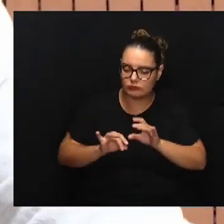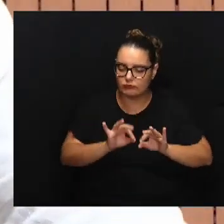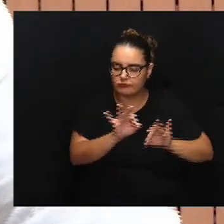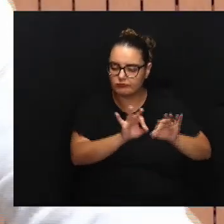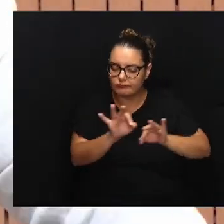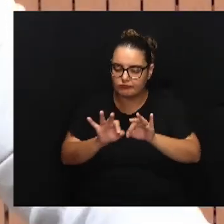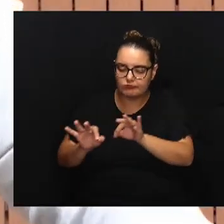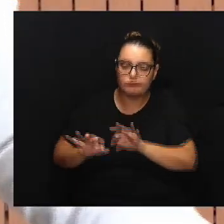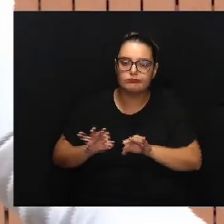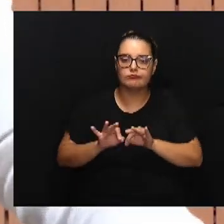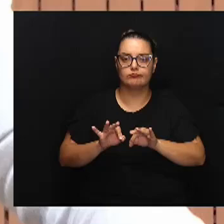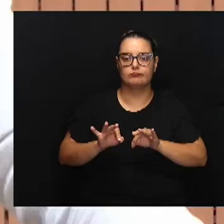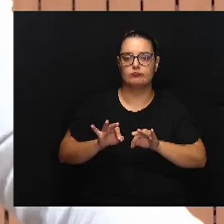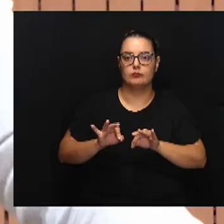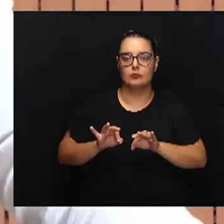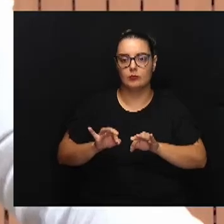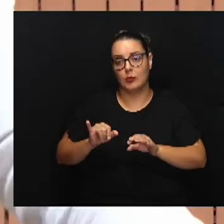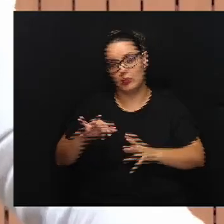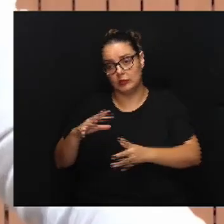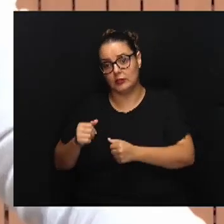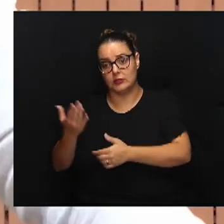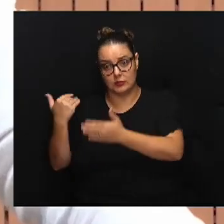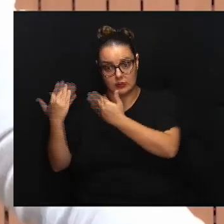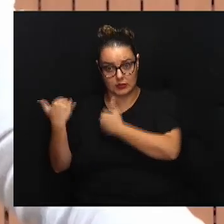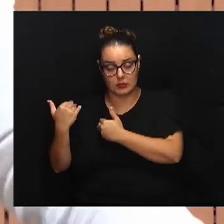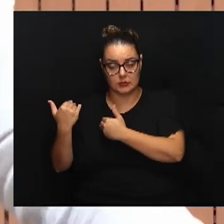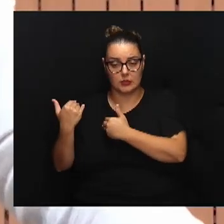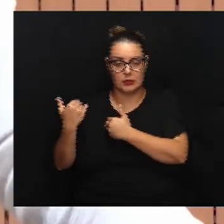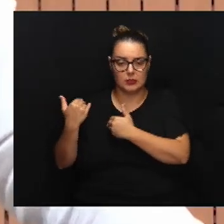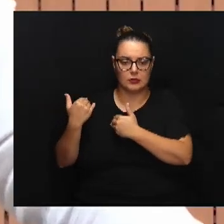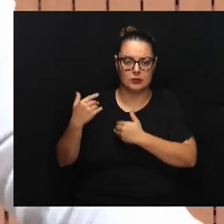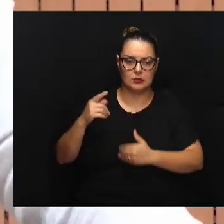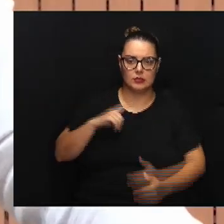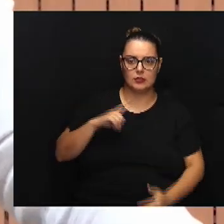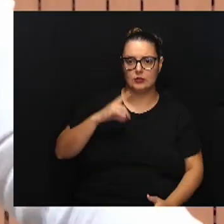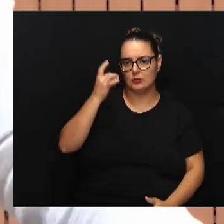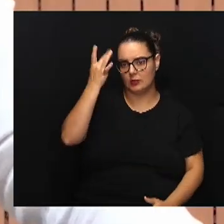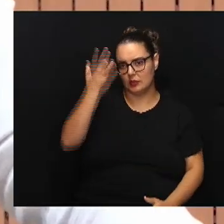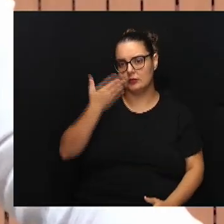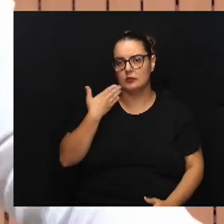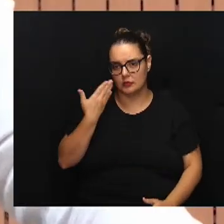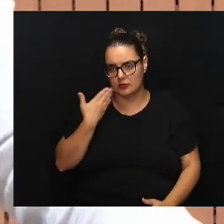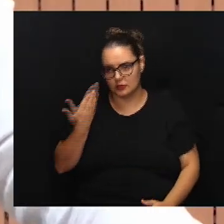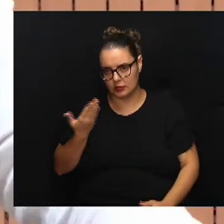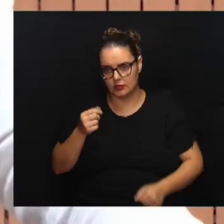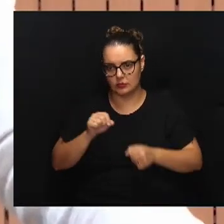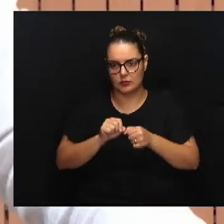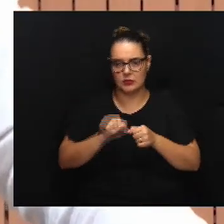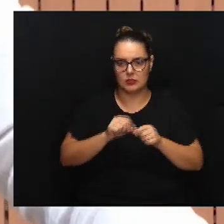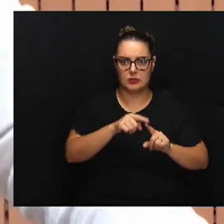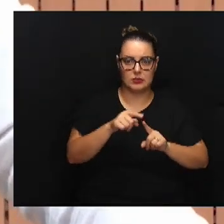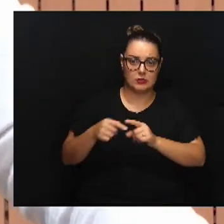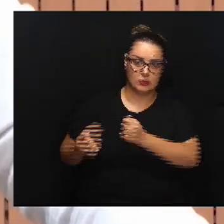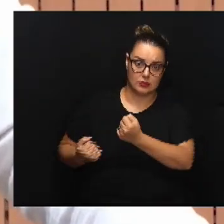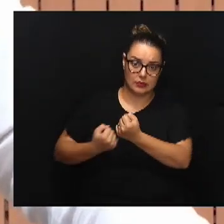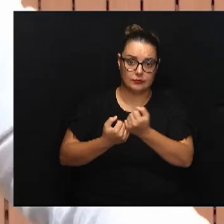organismos internacionais, que naquela época também tinha mais facilidade de fazer esse tipo de apoio.